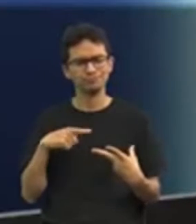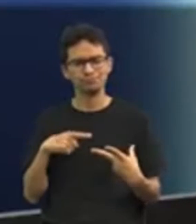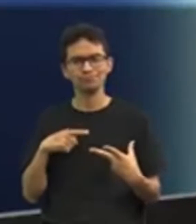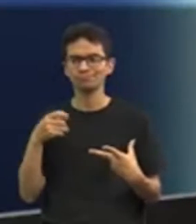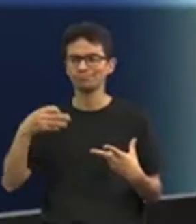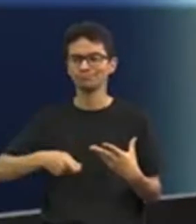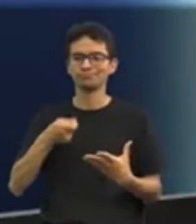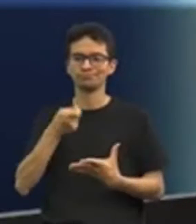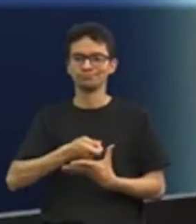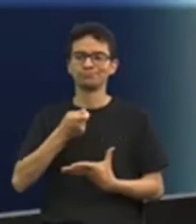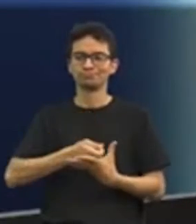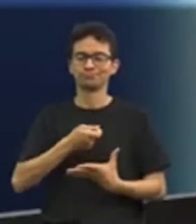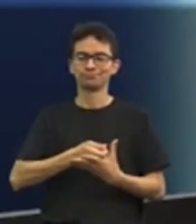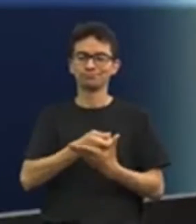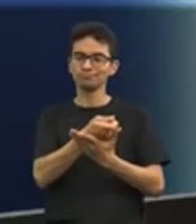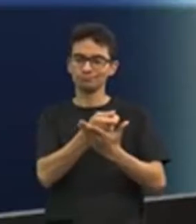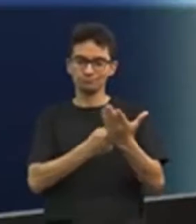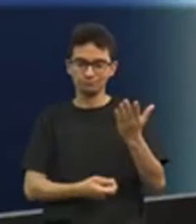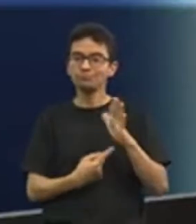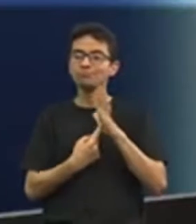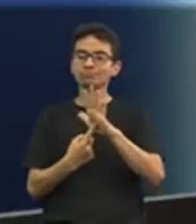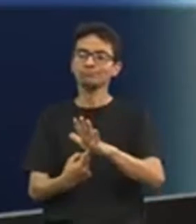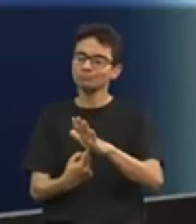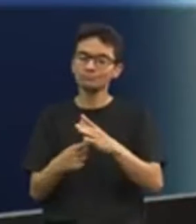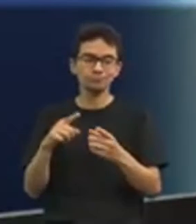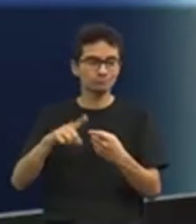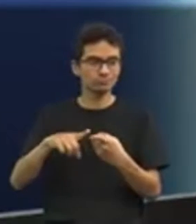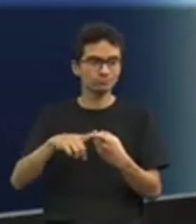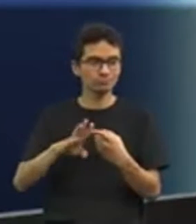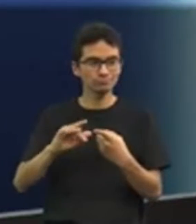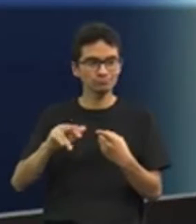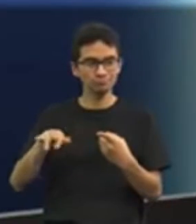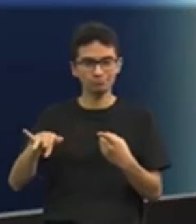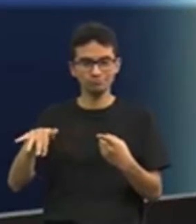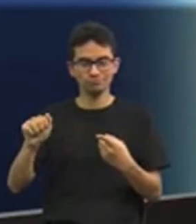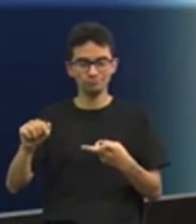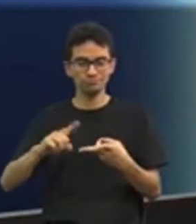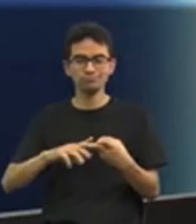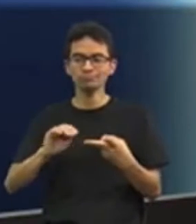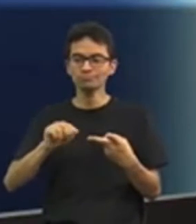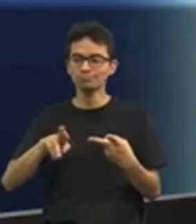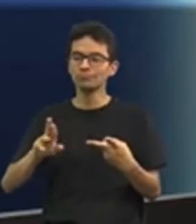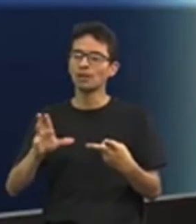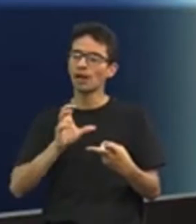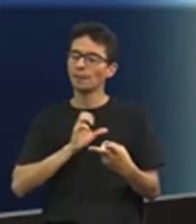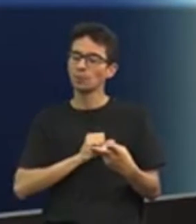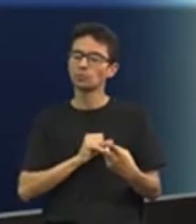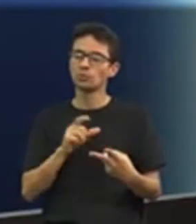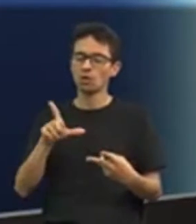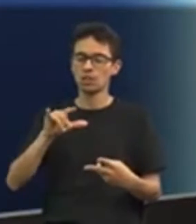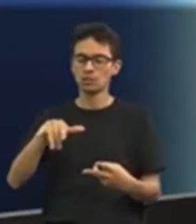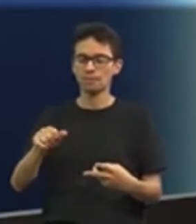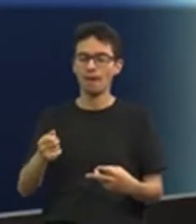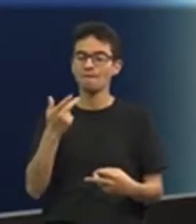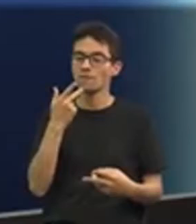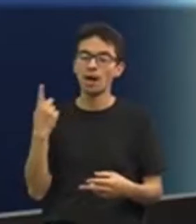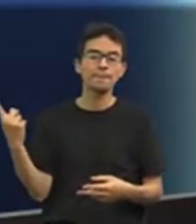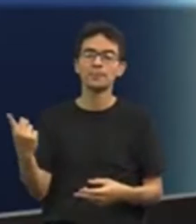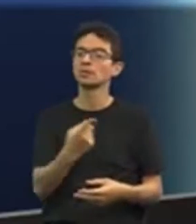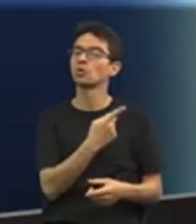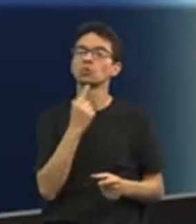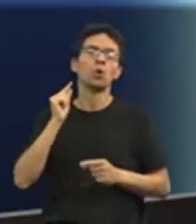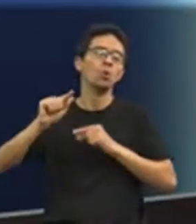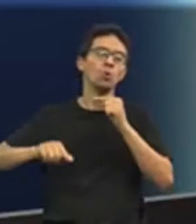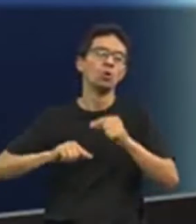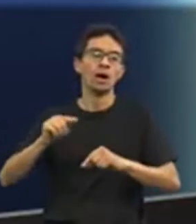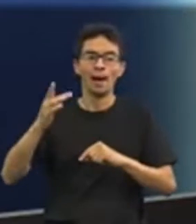insistentemente citados na obra que são Dom Hélder Câmara e Alceu Amoroso Lima Então quem tá dizendo pra gente